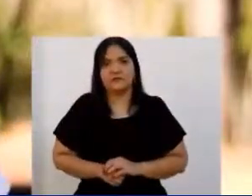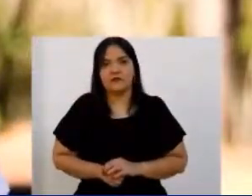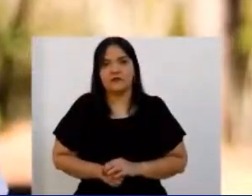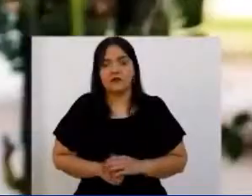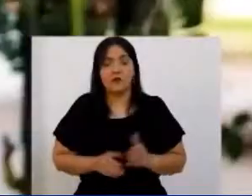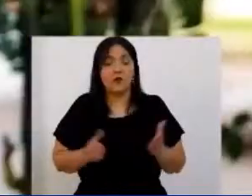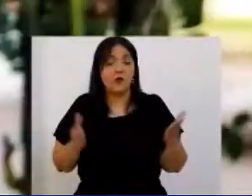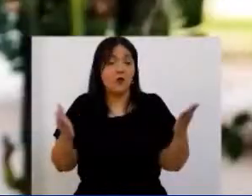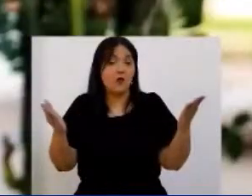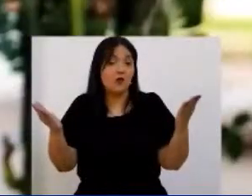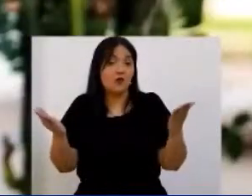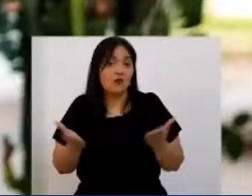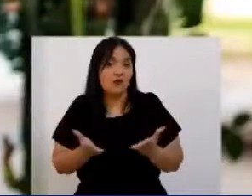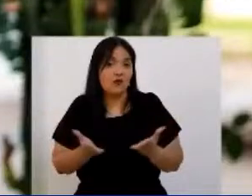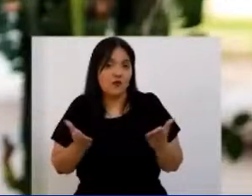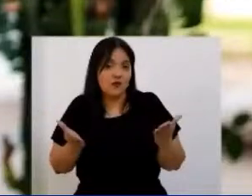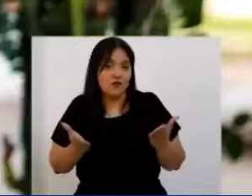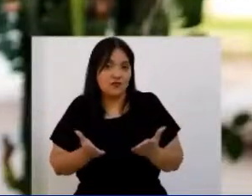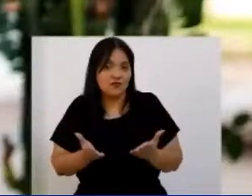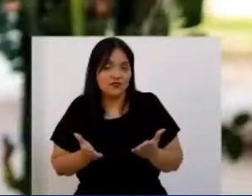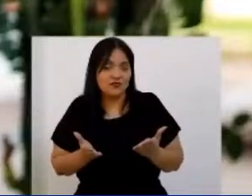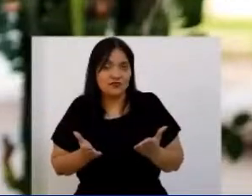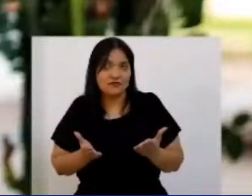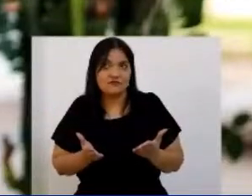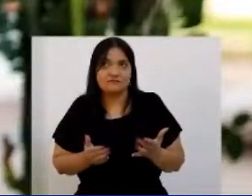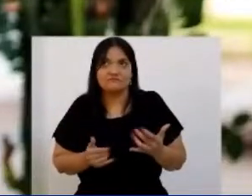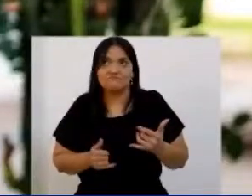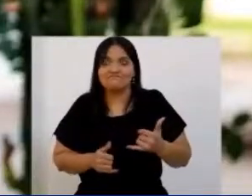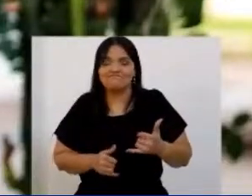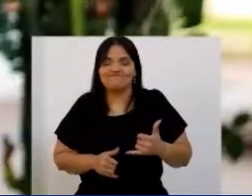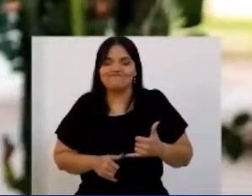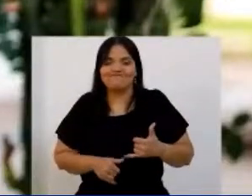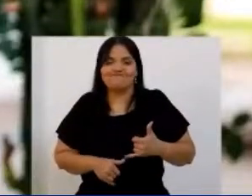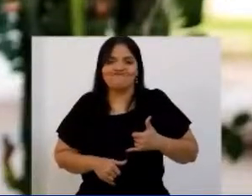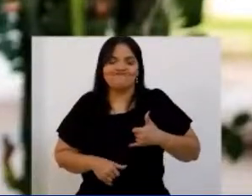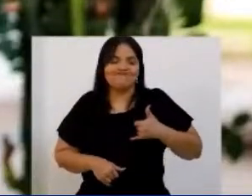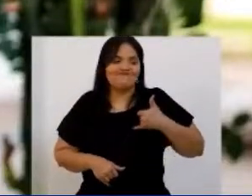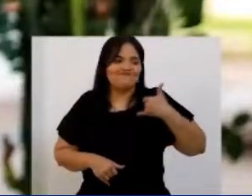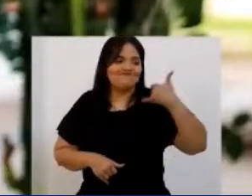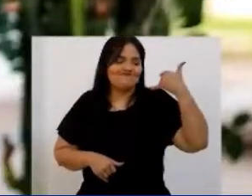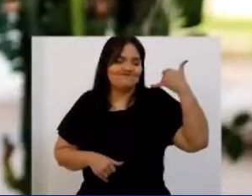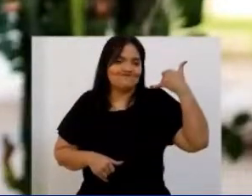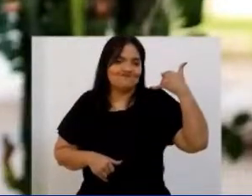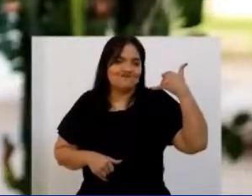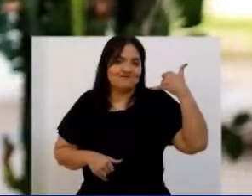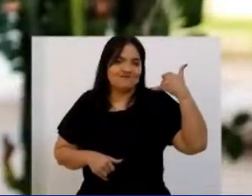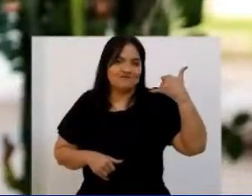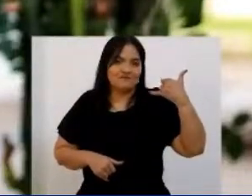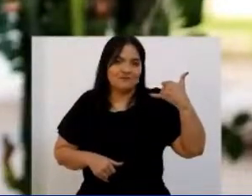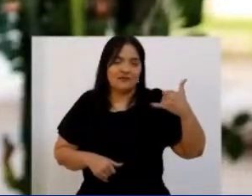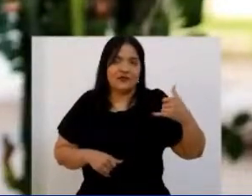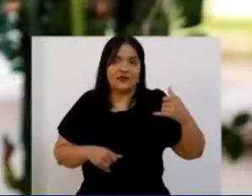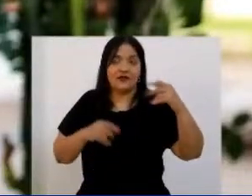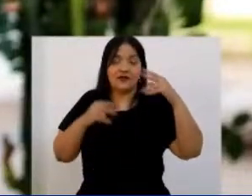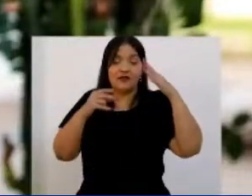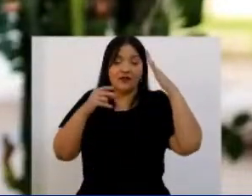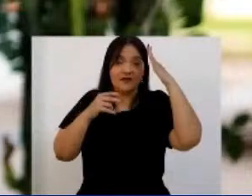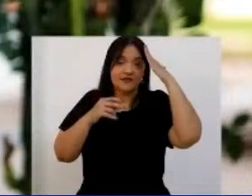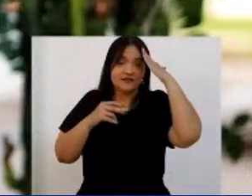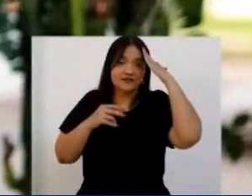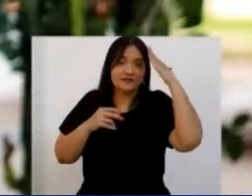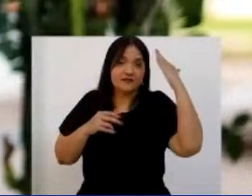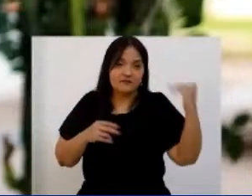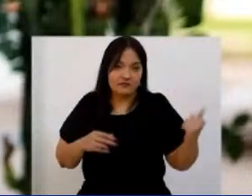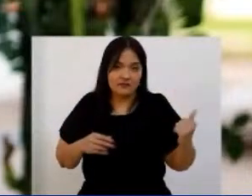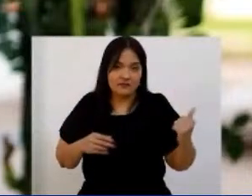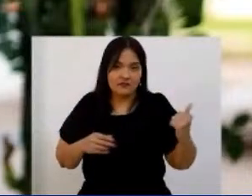estudantes. Hoje, o que mais me orgulha é ver que esse espaço